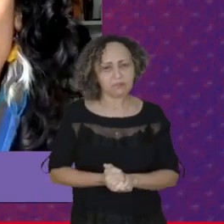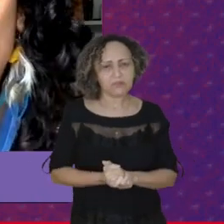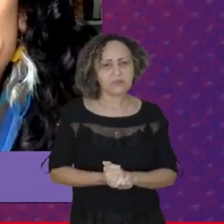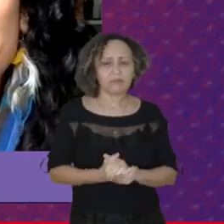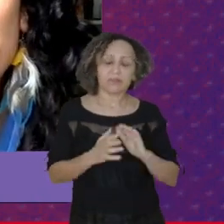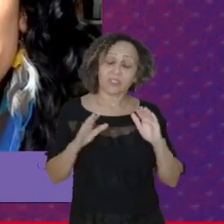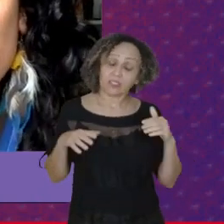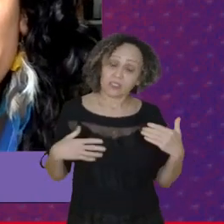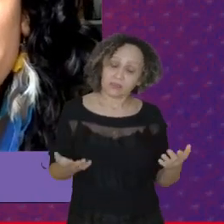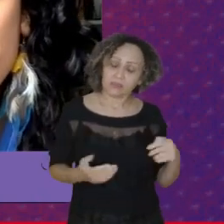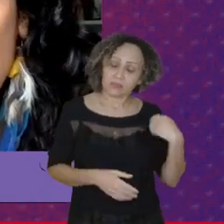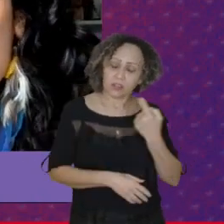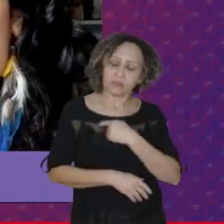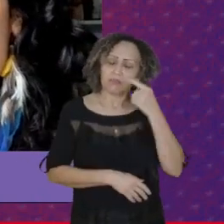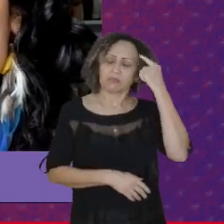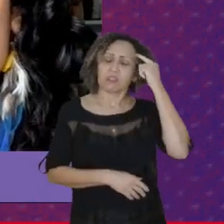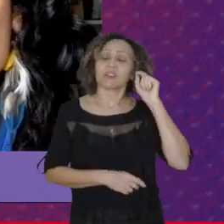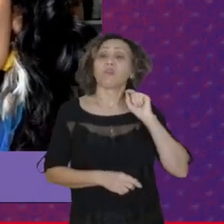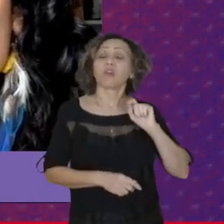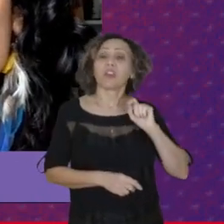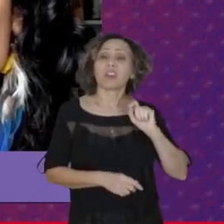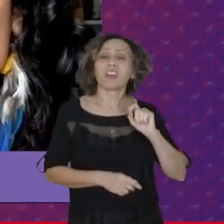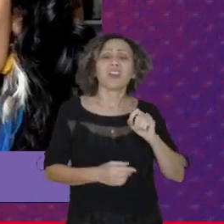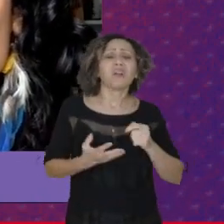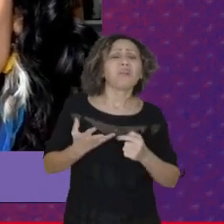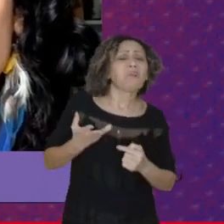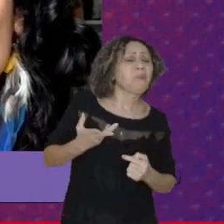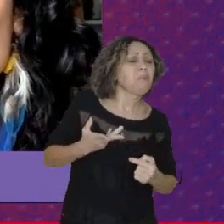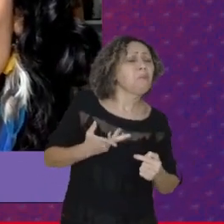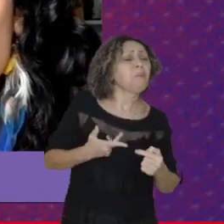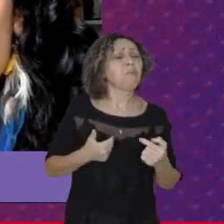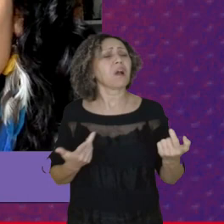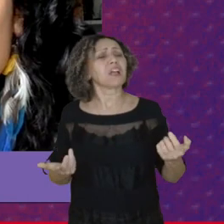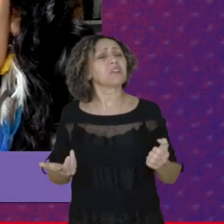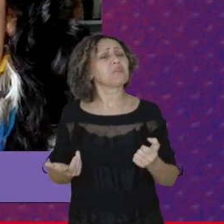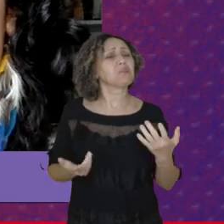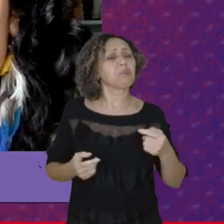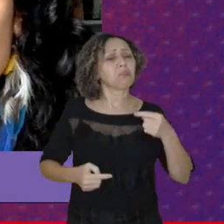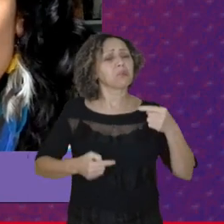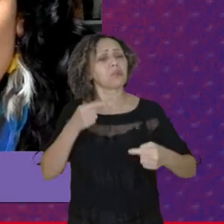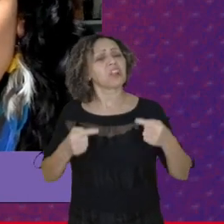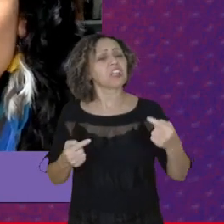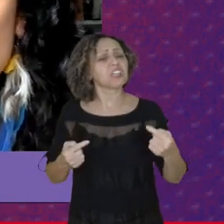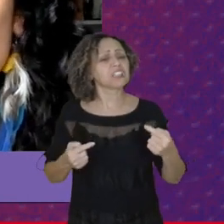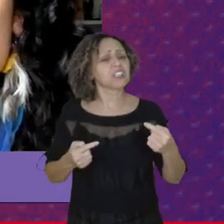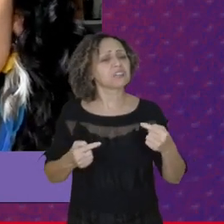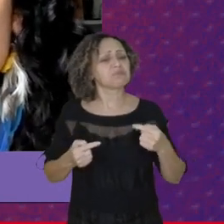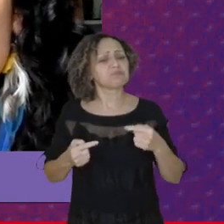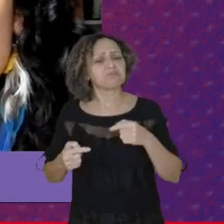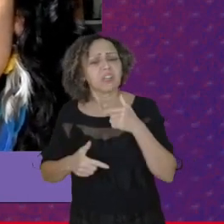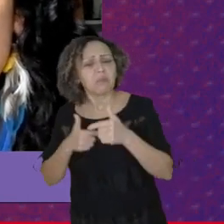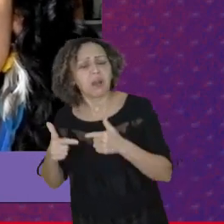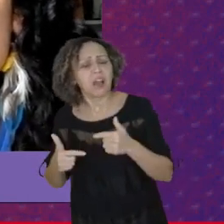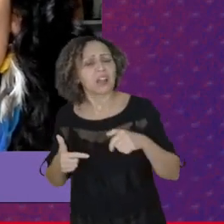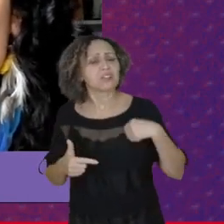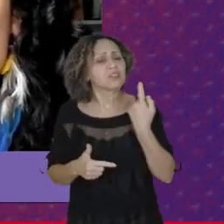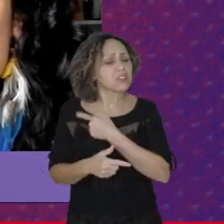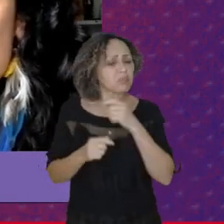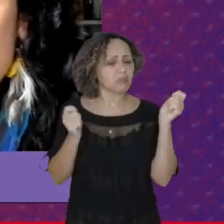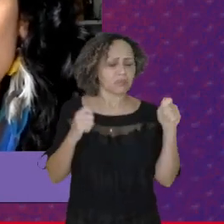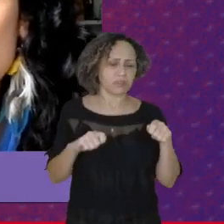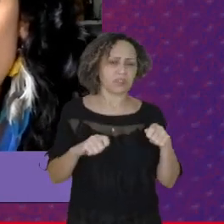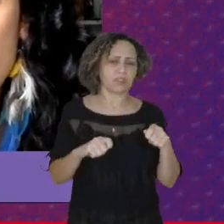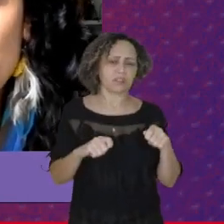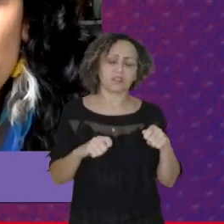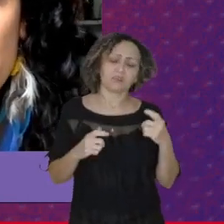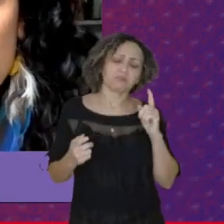a gente, né, pensando nisso, quais políticas, quais ações, o que a gente poderia ter, tanto do ponto de vista das